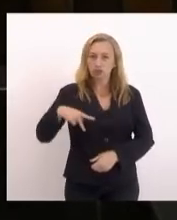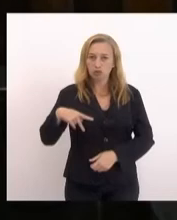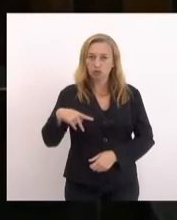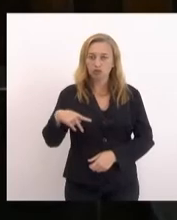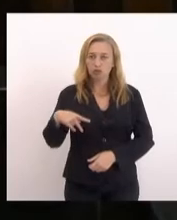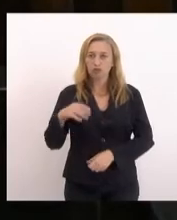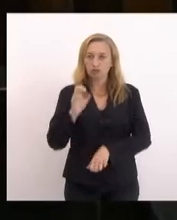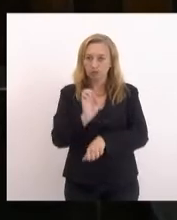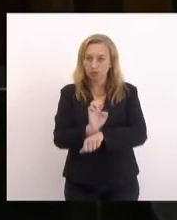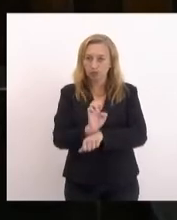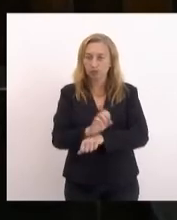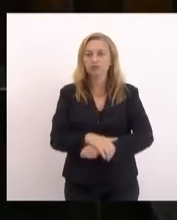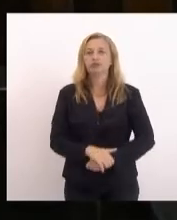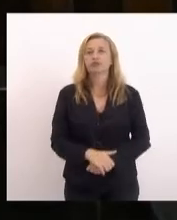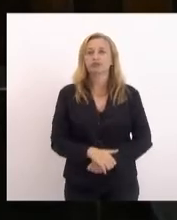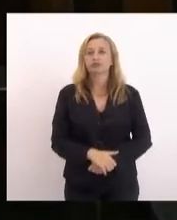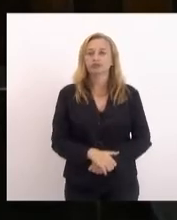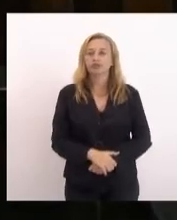Estadual,